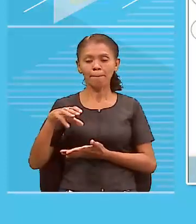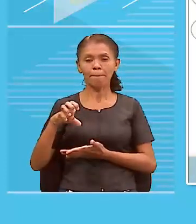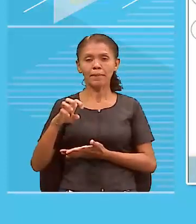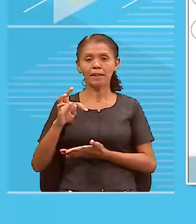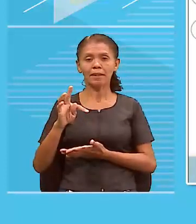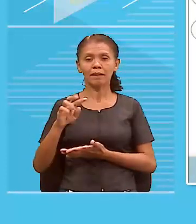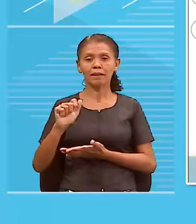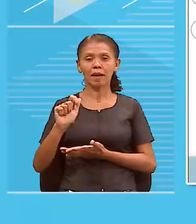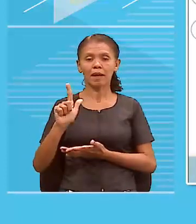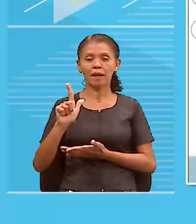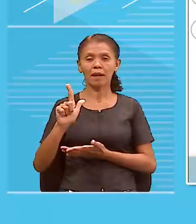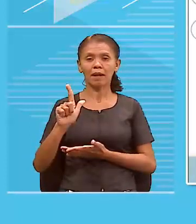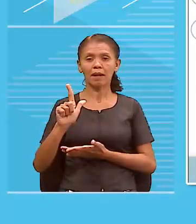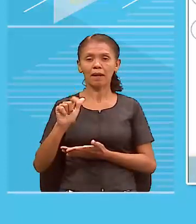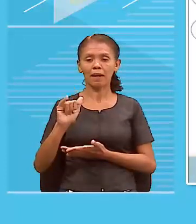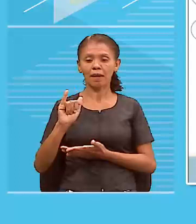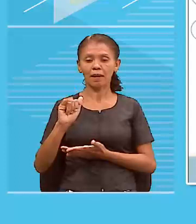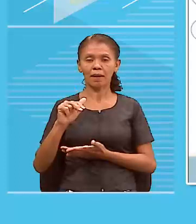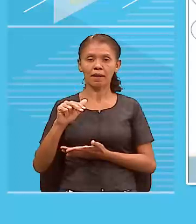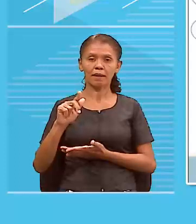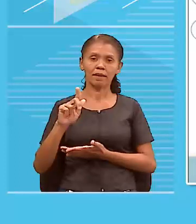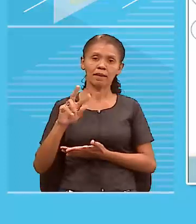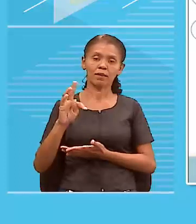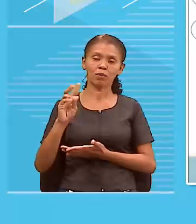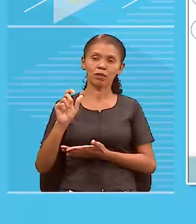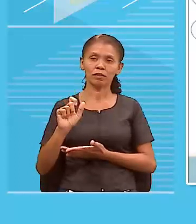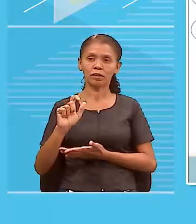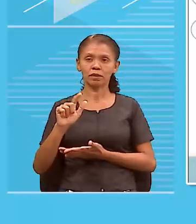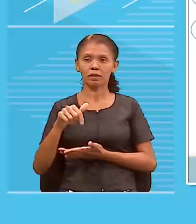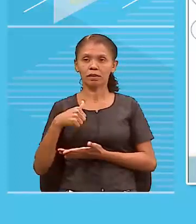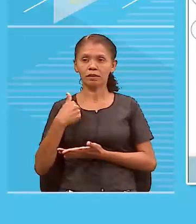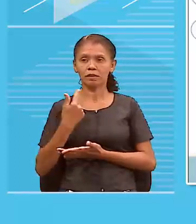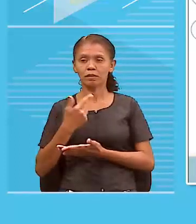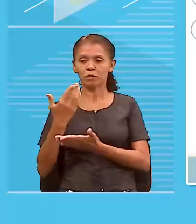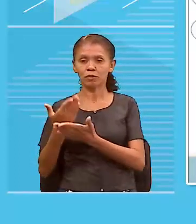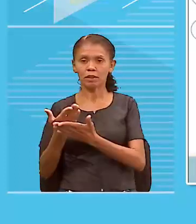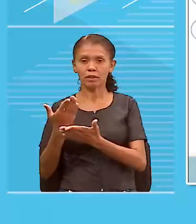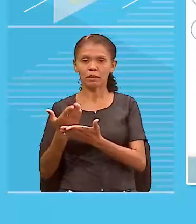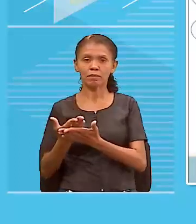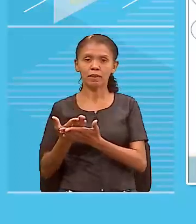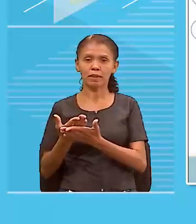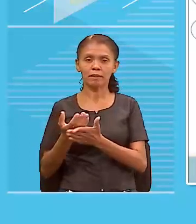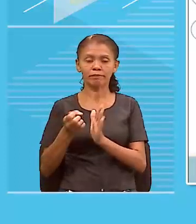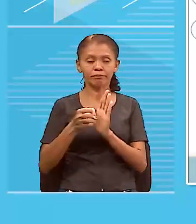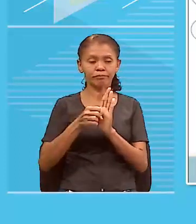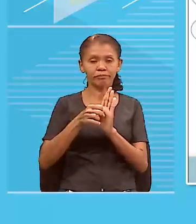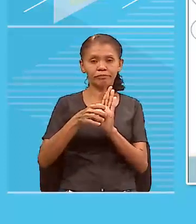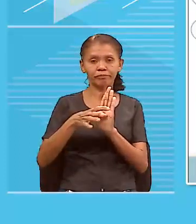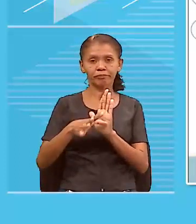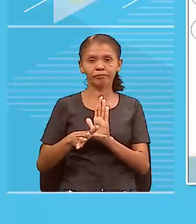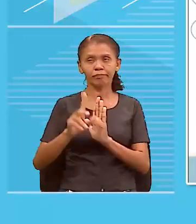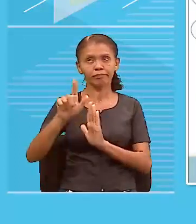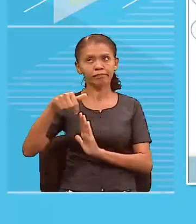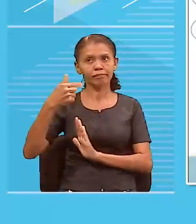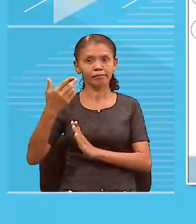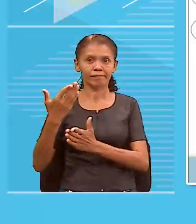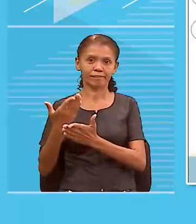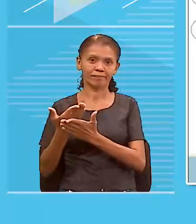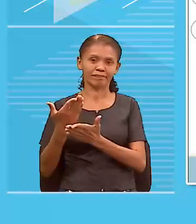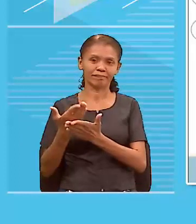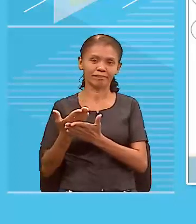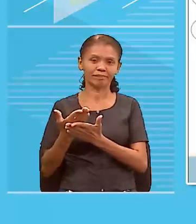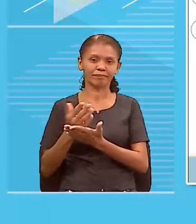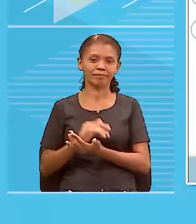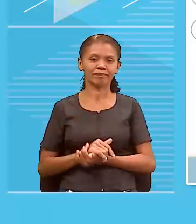Nós vamos também está trabalhando figura de linguagem no próximo a aula Nós já vamos tá trazendo aqui para vocês esses